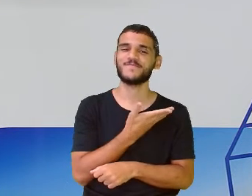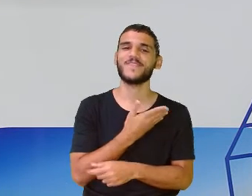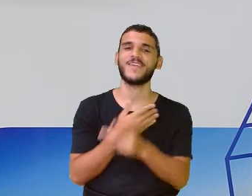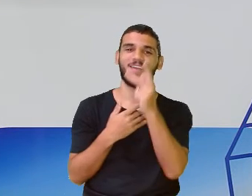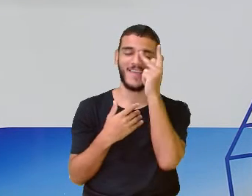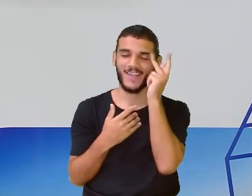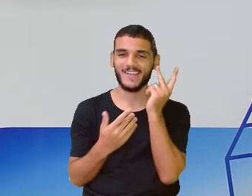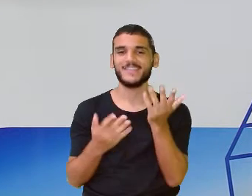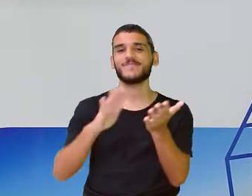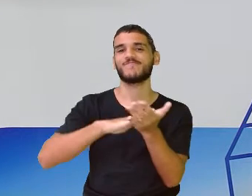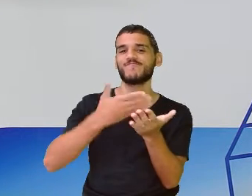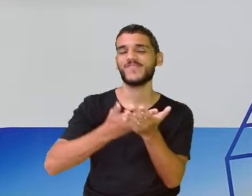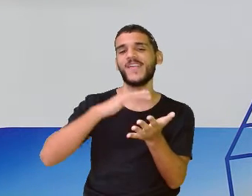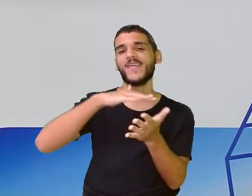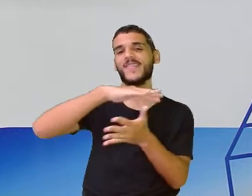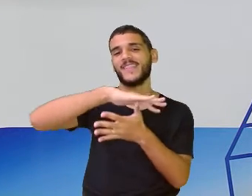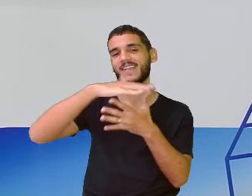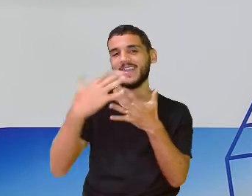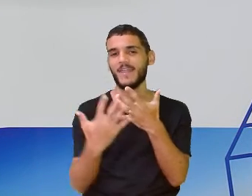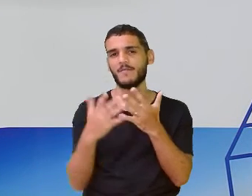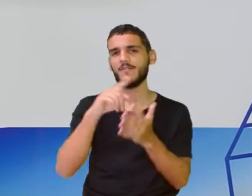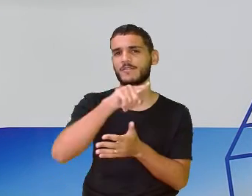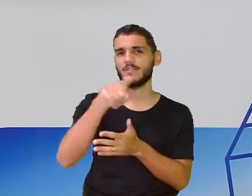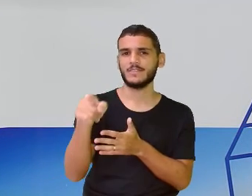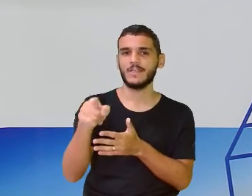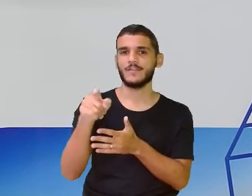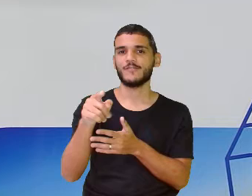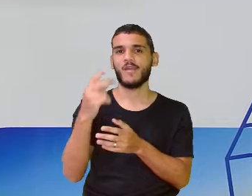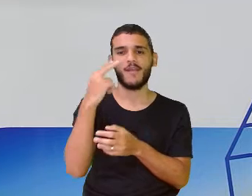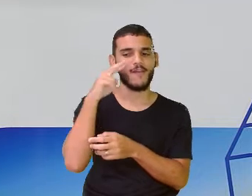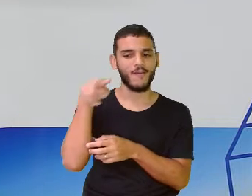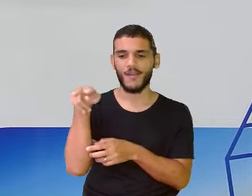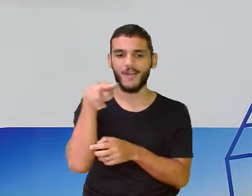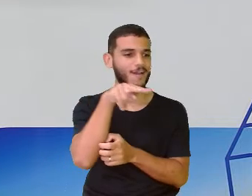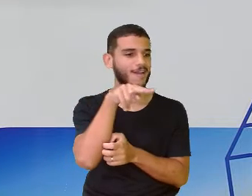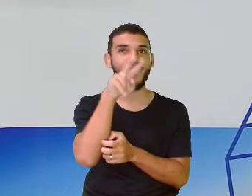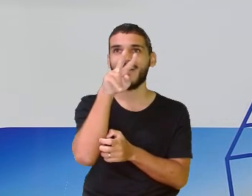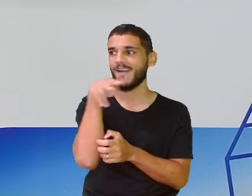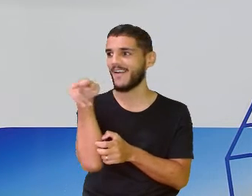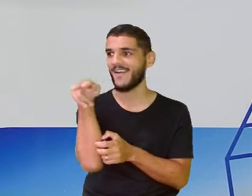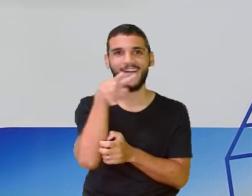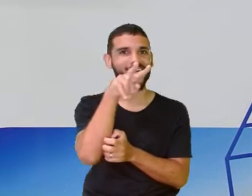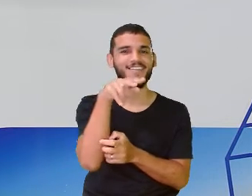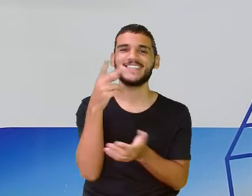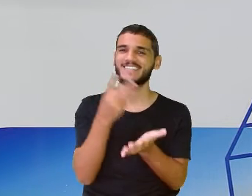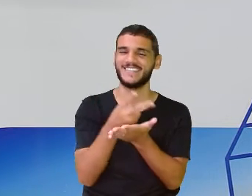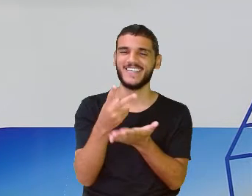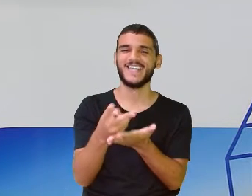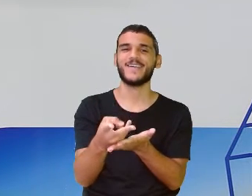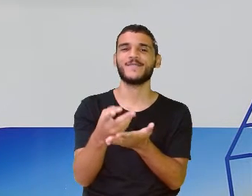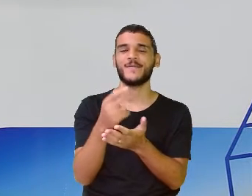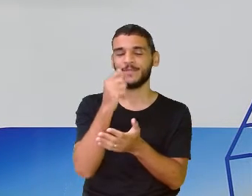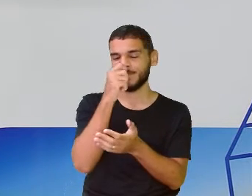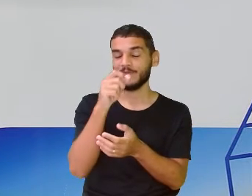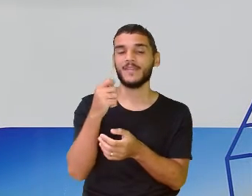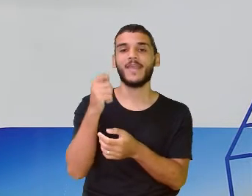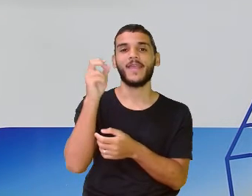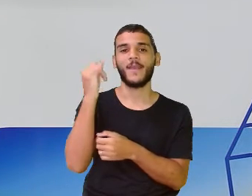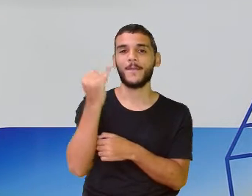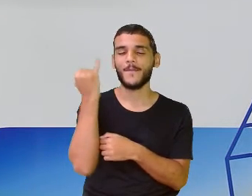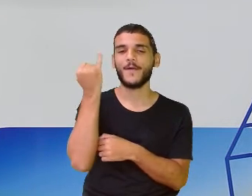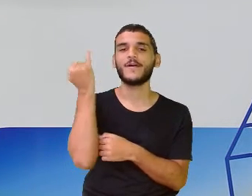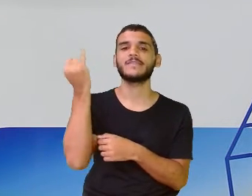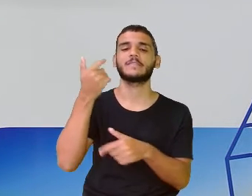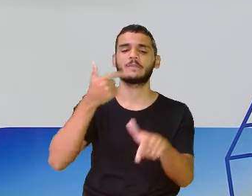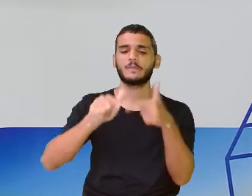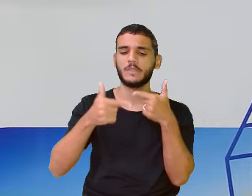Nosso intérprete de Libras. Vocês ficam aí com um olho em mim, um olho nele, não é? Atentos, muito importante o trabalho dele, não só